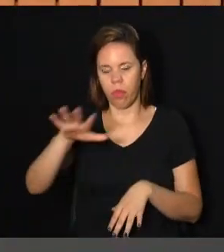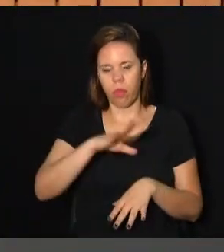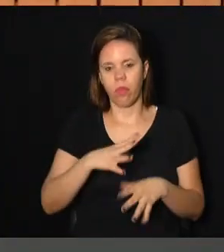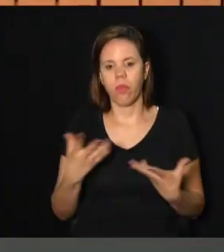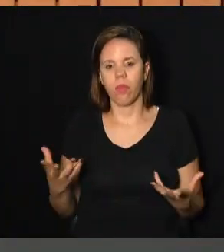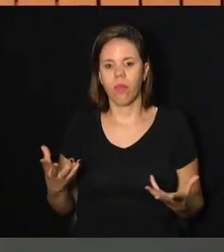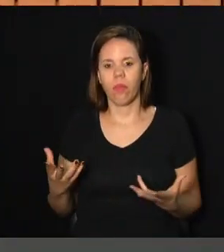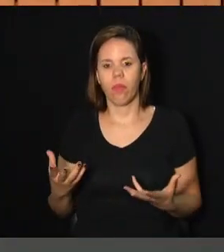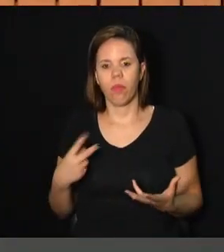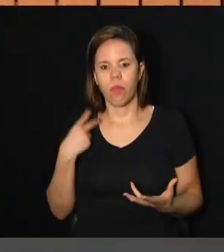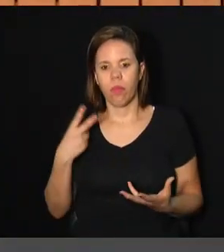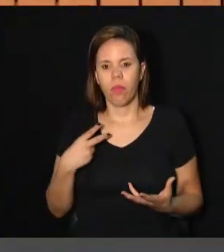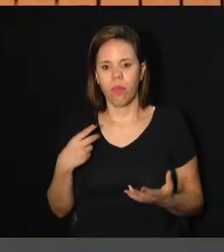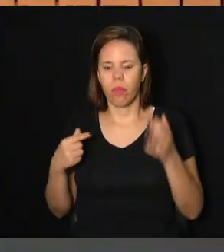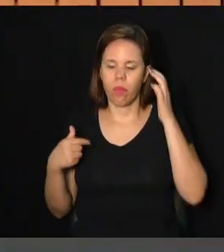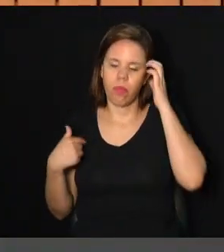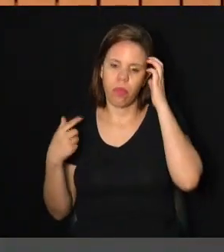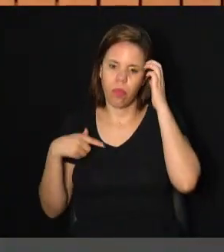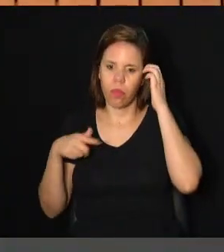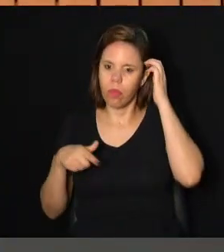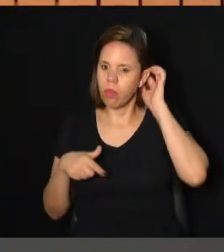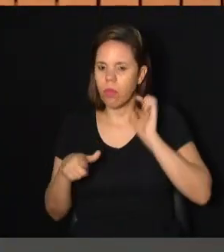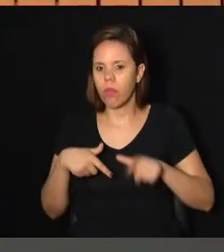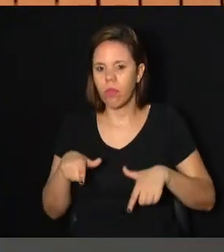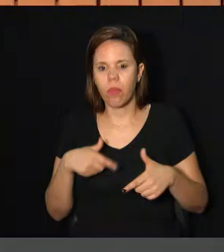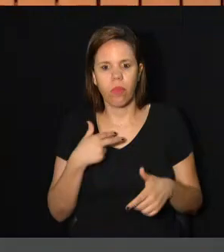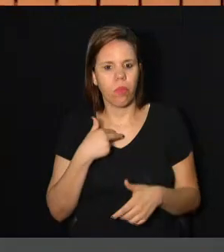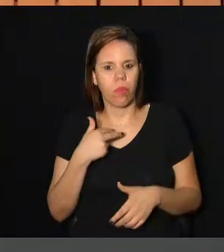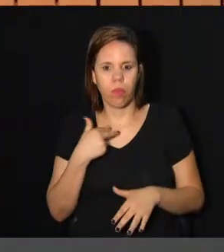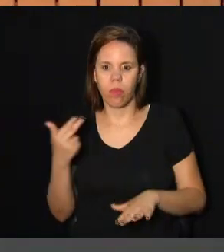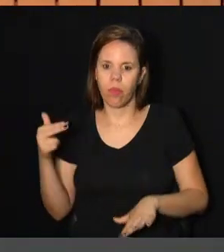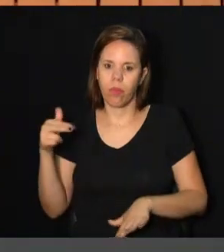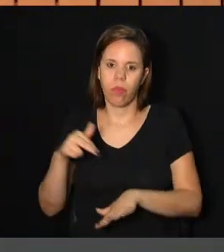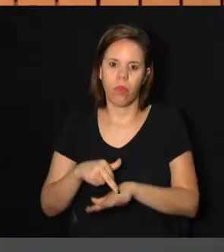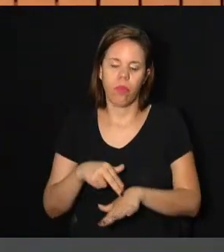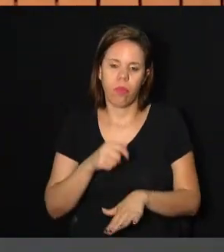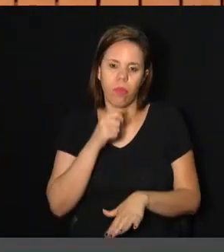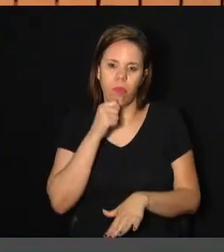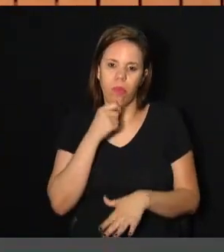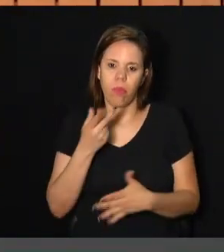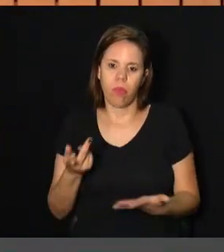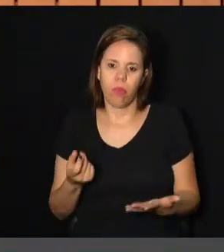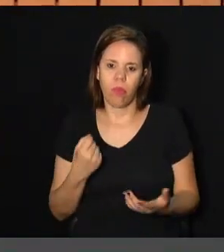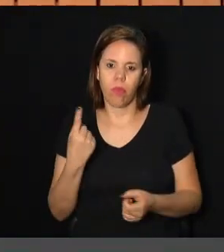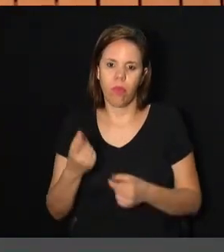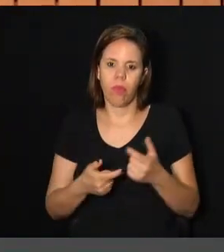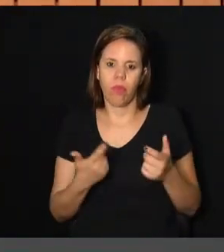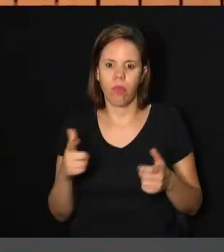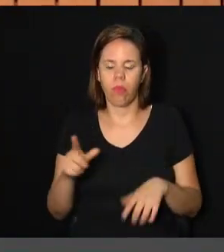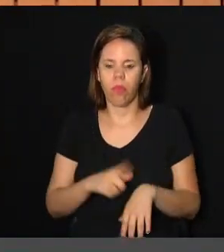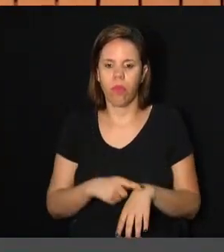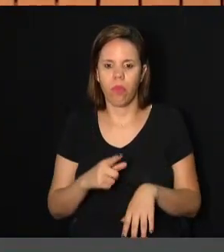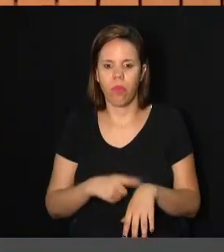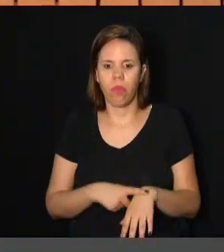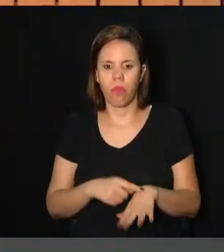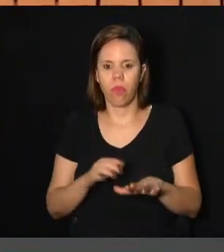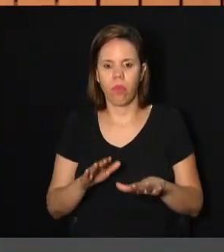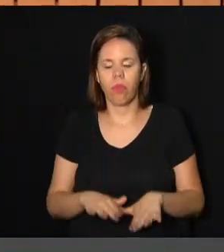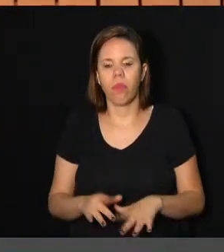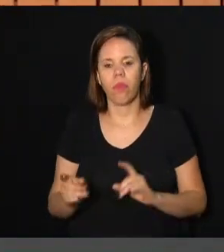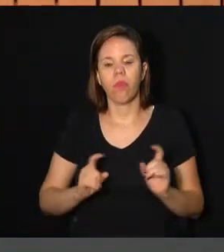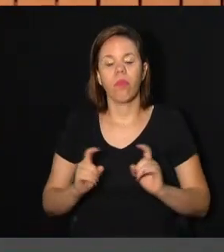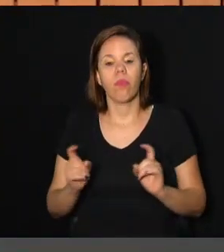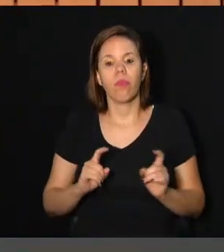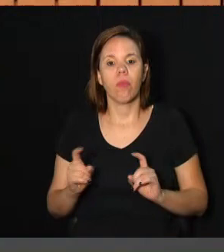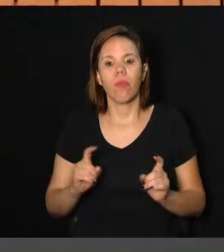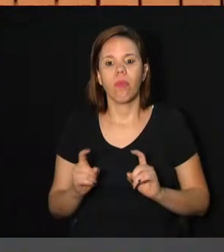vereadores desse tempo que eu estou em mandato não puderam vir à tribuna, deixaram alguns que tiveram tempo de ficar no grande expediente